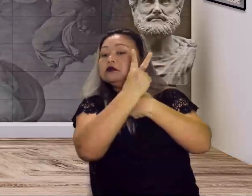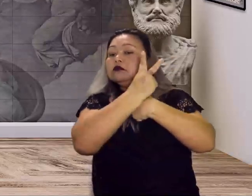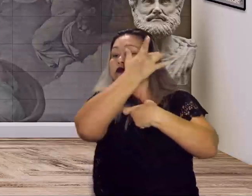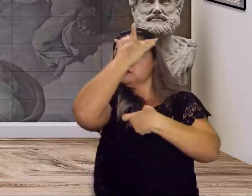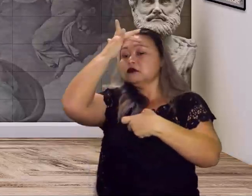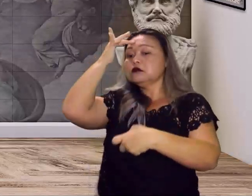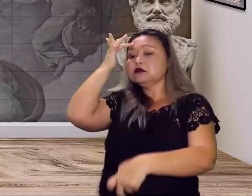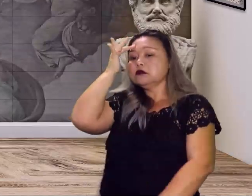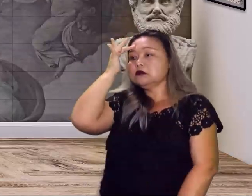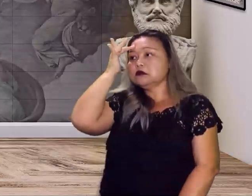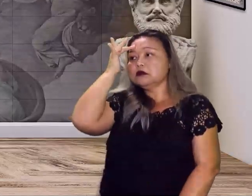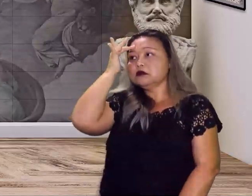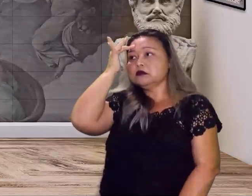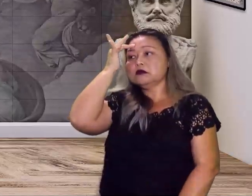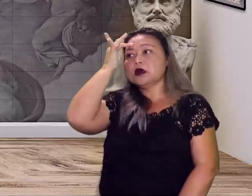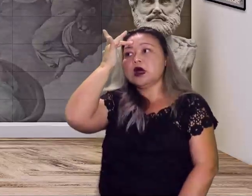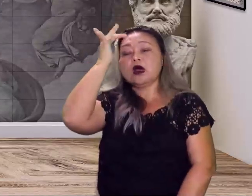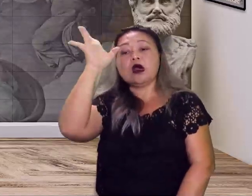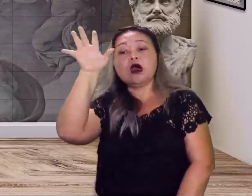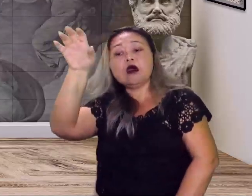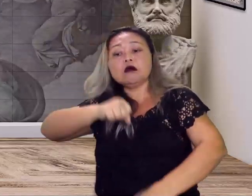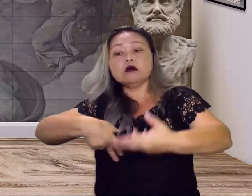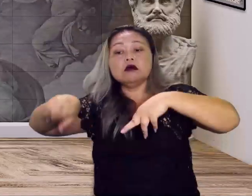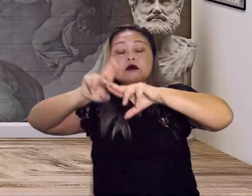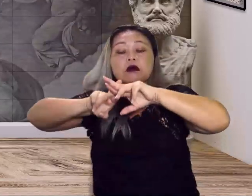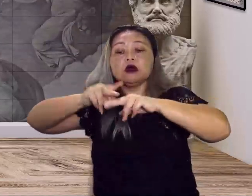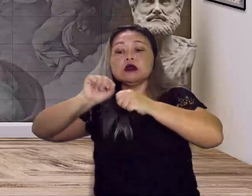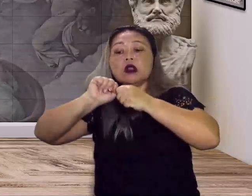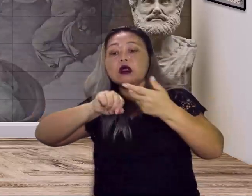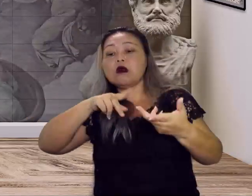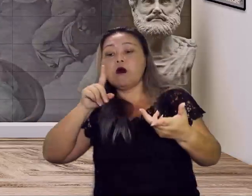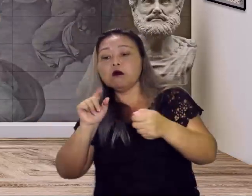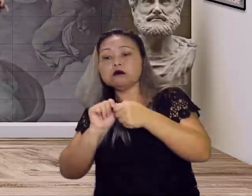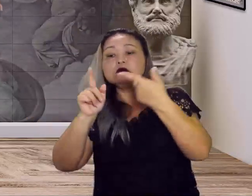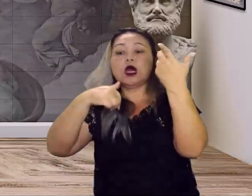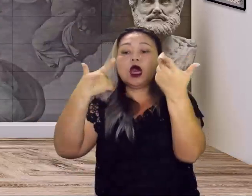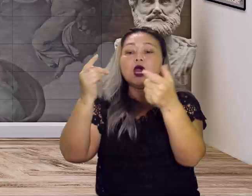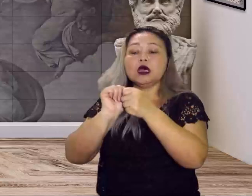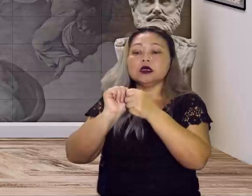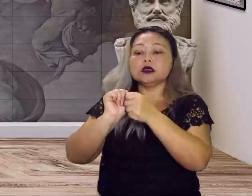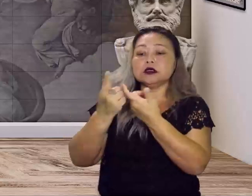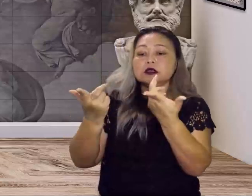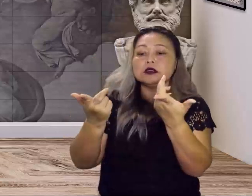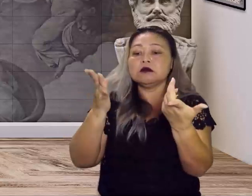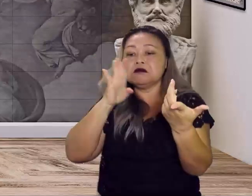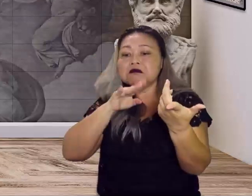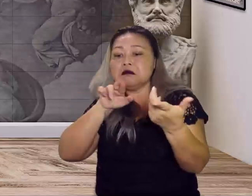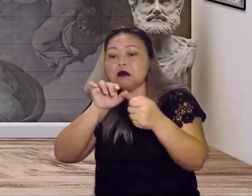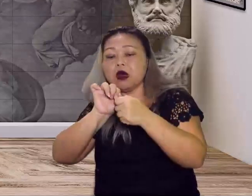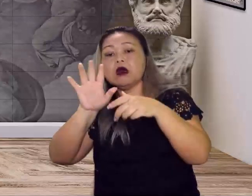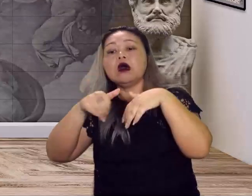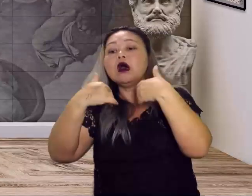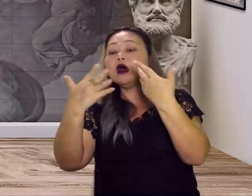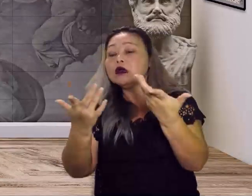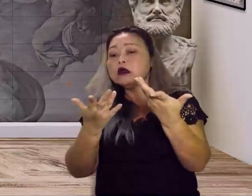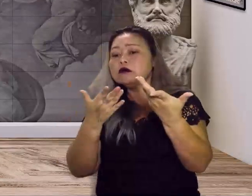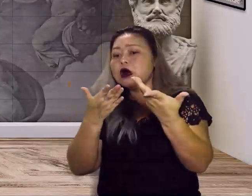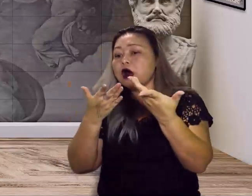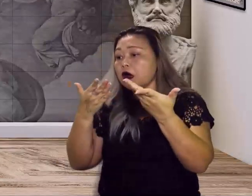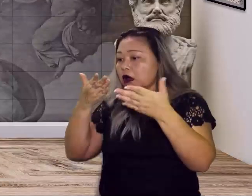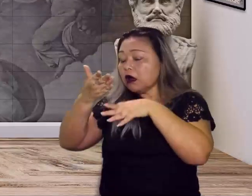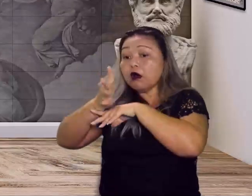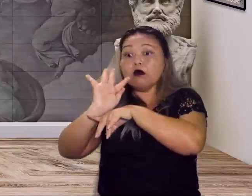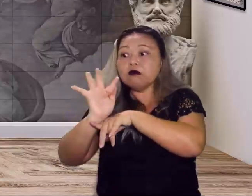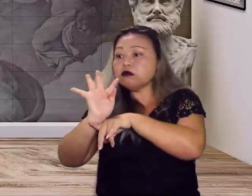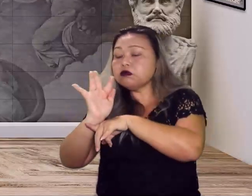pessoas. Eles prendem ladrões, bandidos, etc. Defende a humanidade, né? E isso perpassa dentro dos